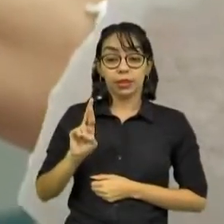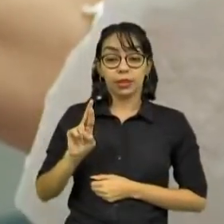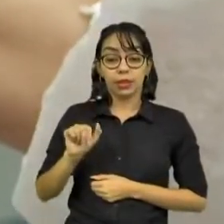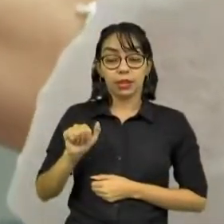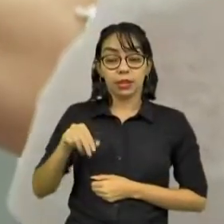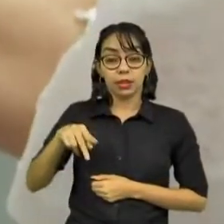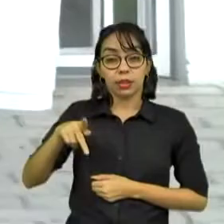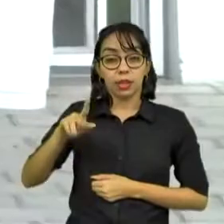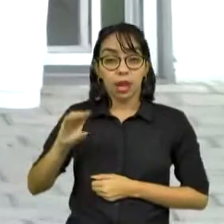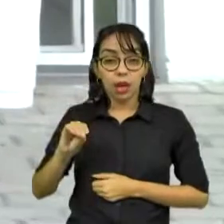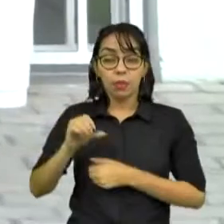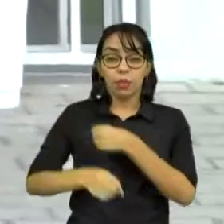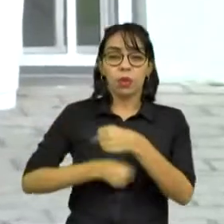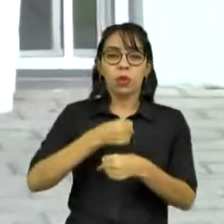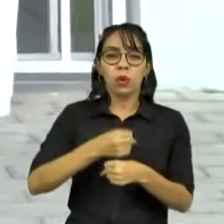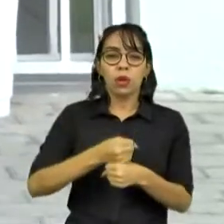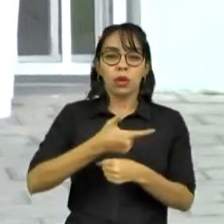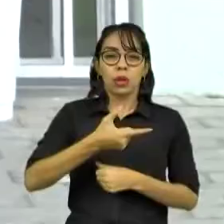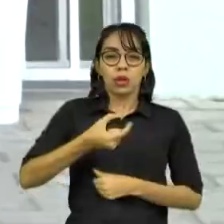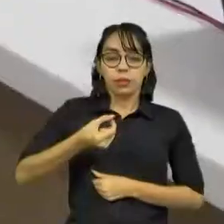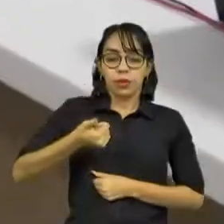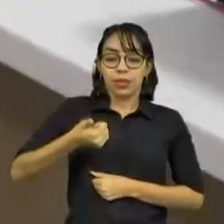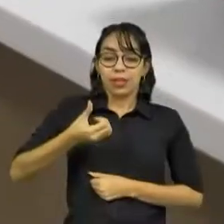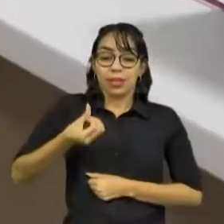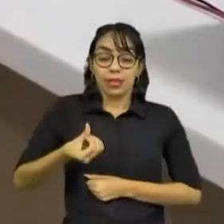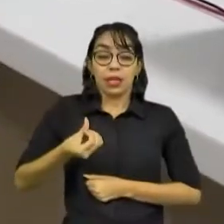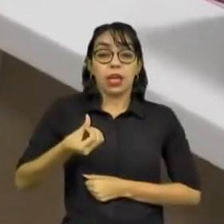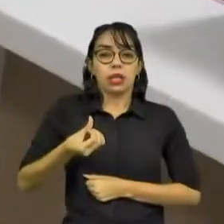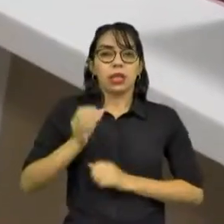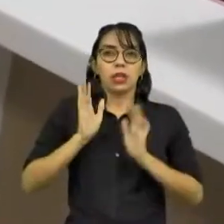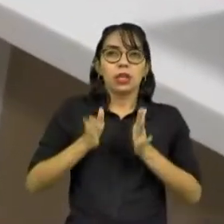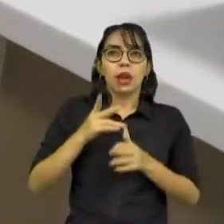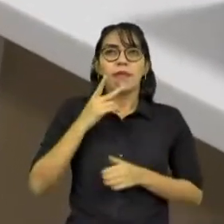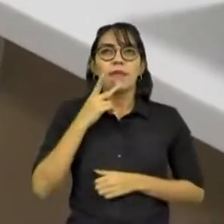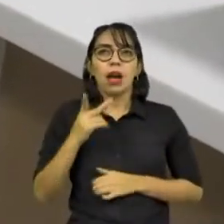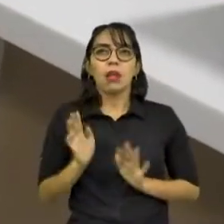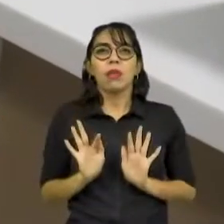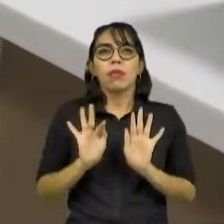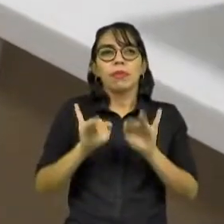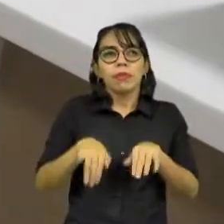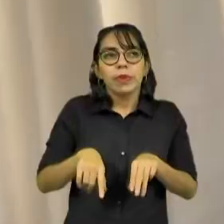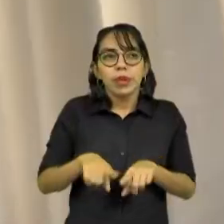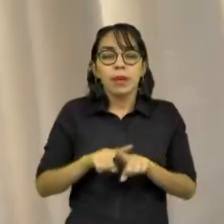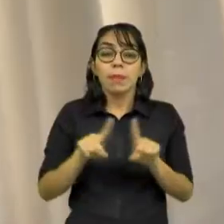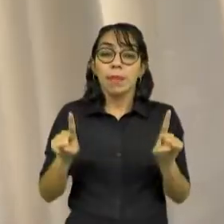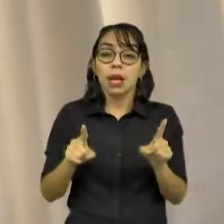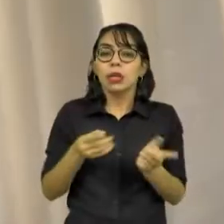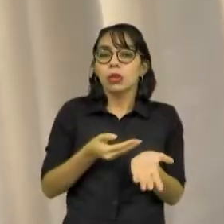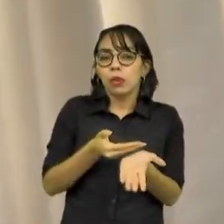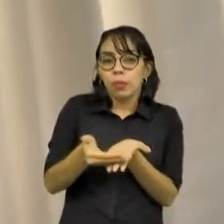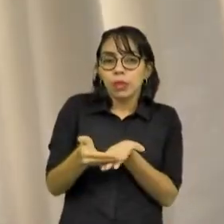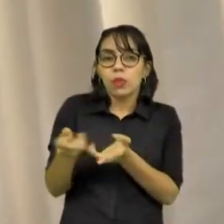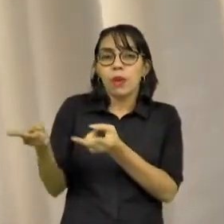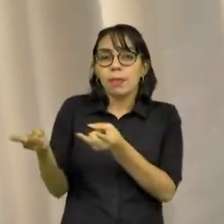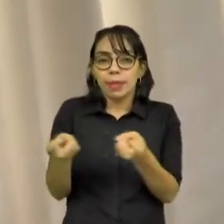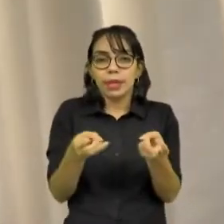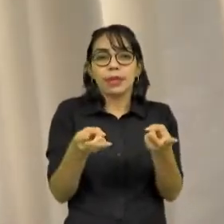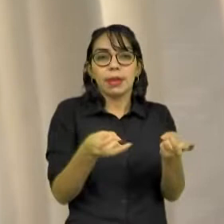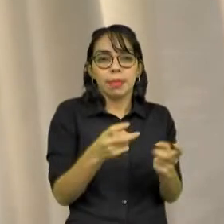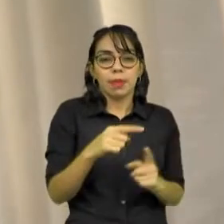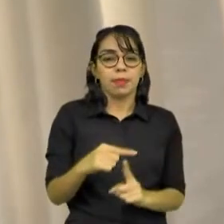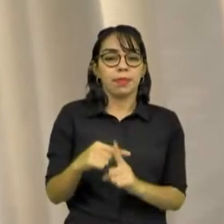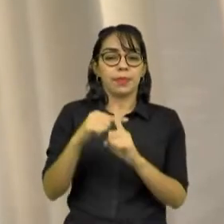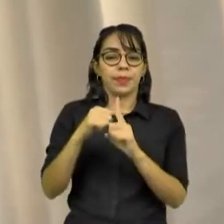em 2016, mas que infelizmente tem tido casos recentemente. Infelizmente,